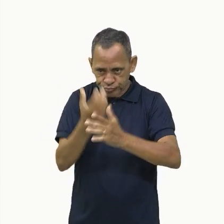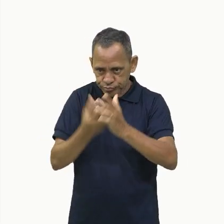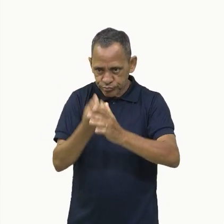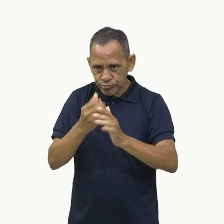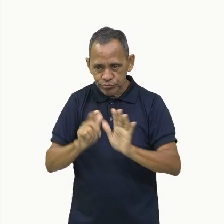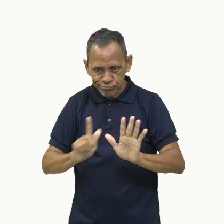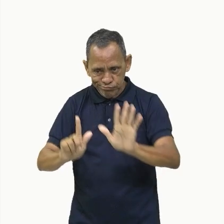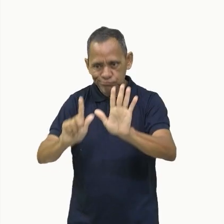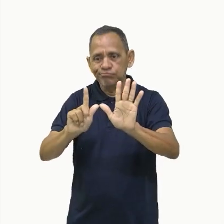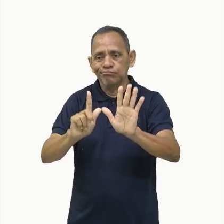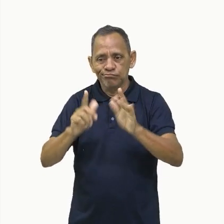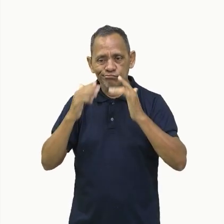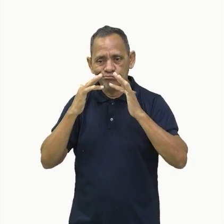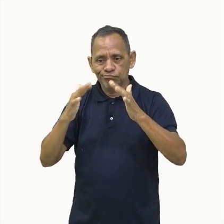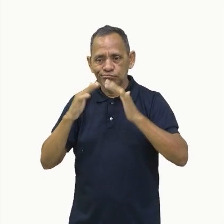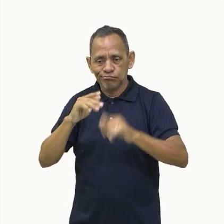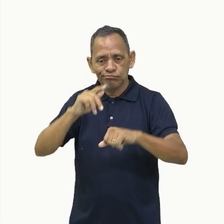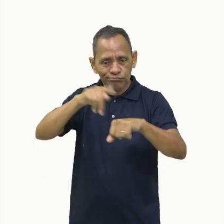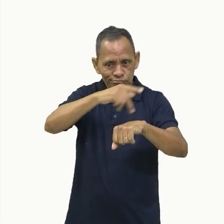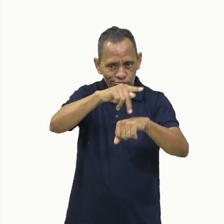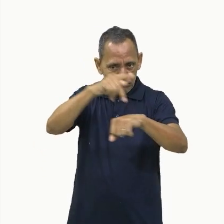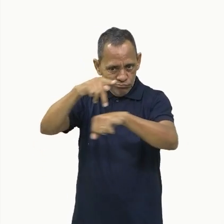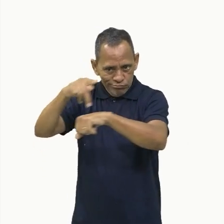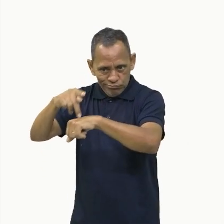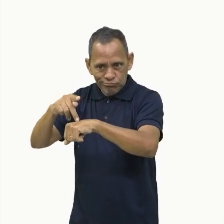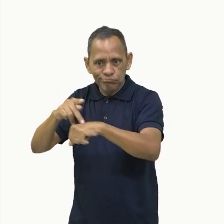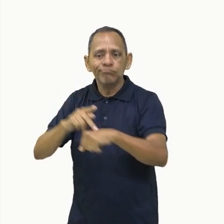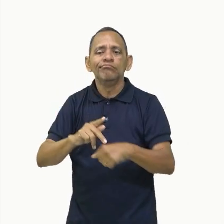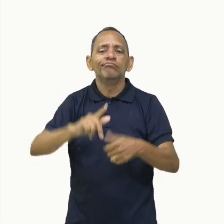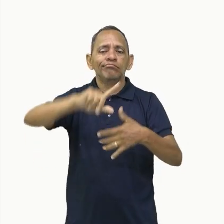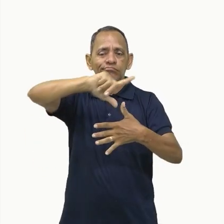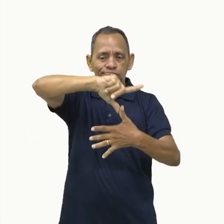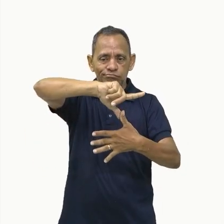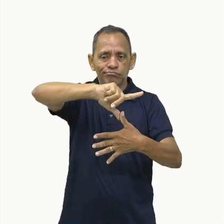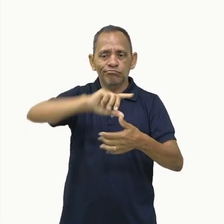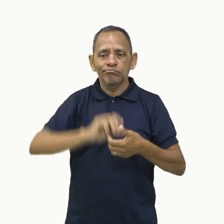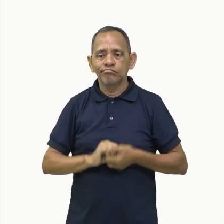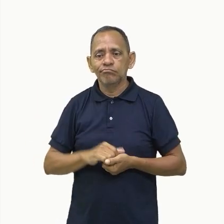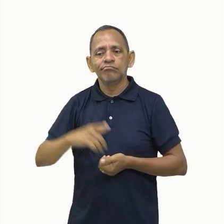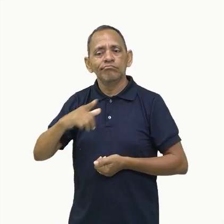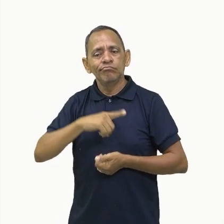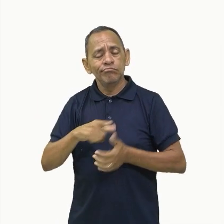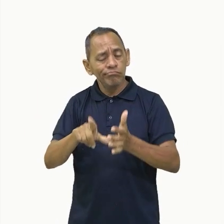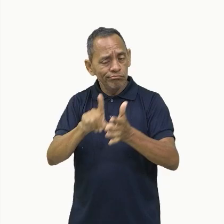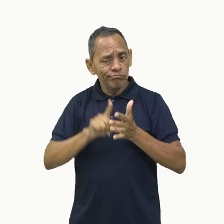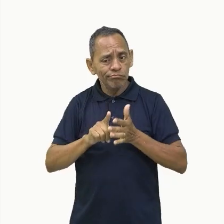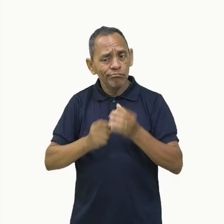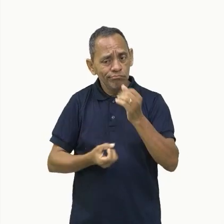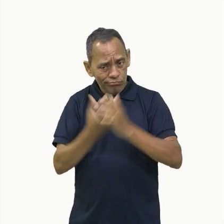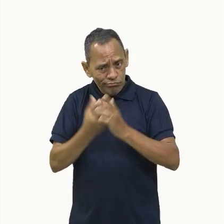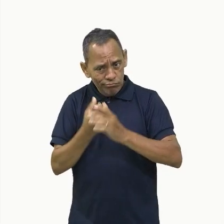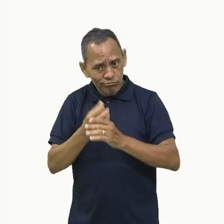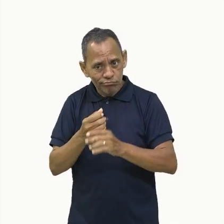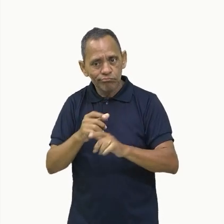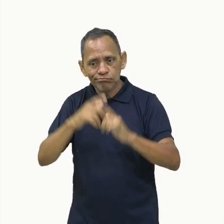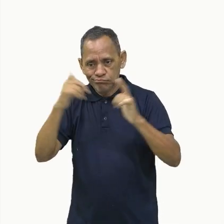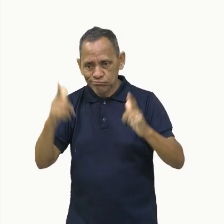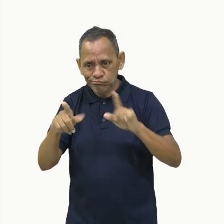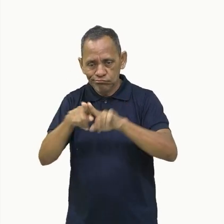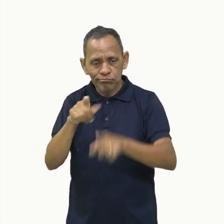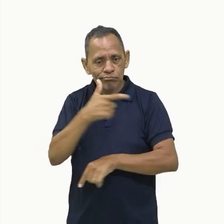gás natural nos países da América Latina, né? Onde se tinha uma grande produção, aí no ano de